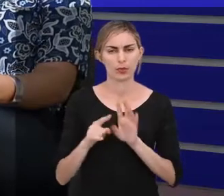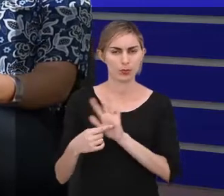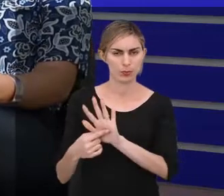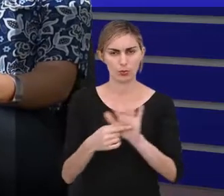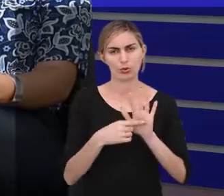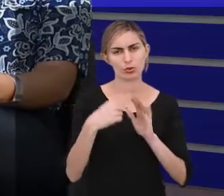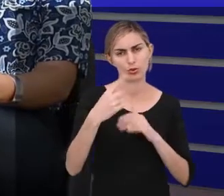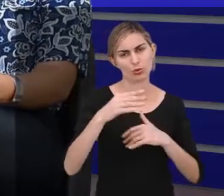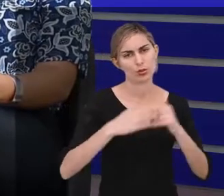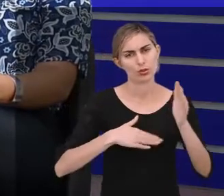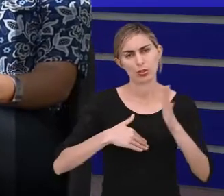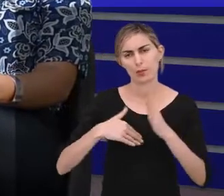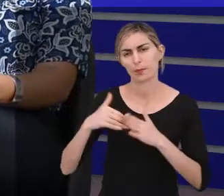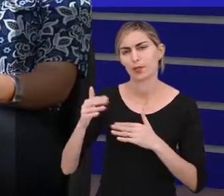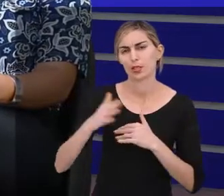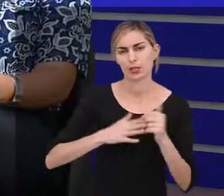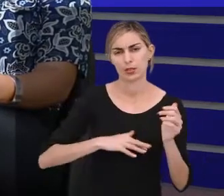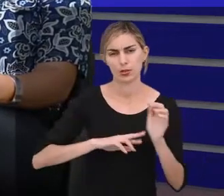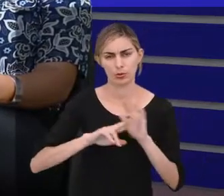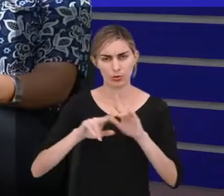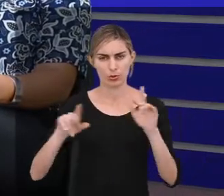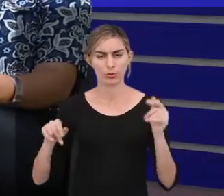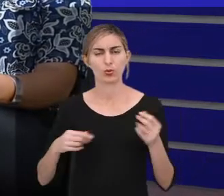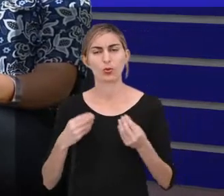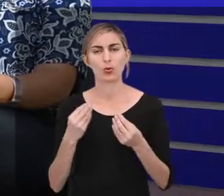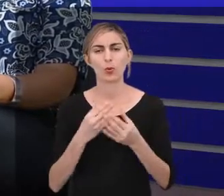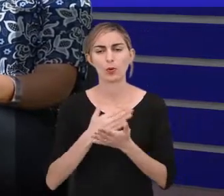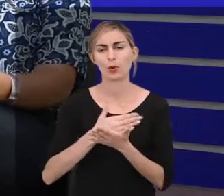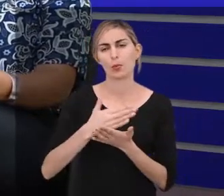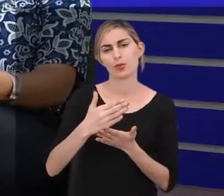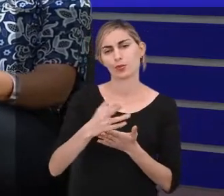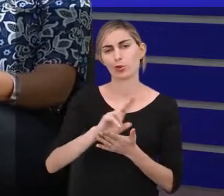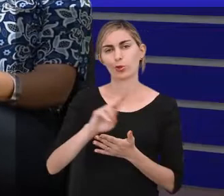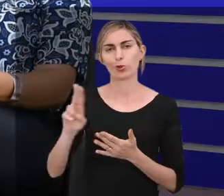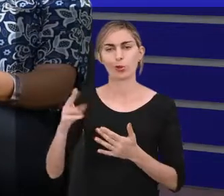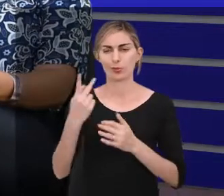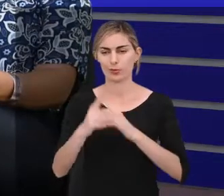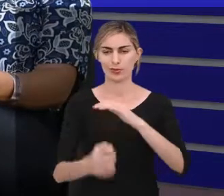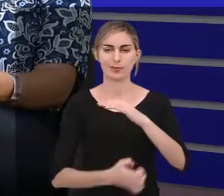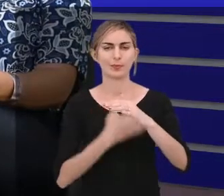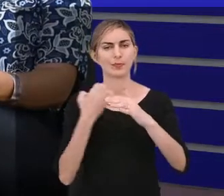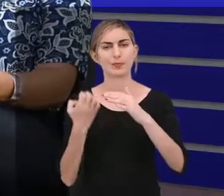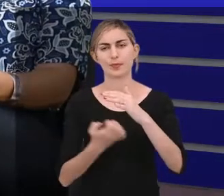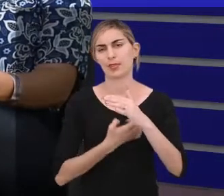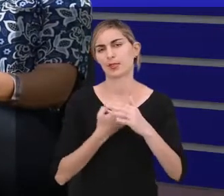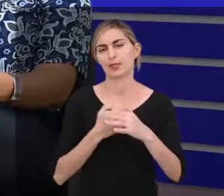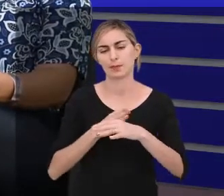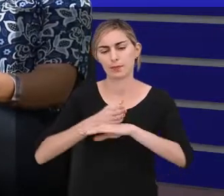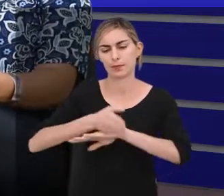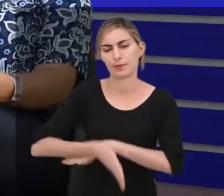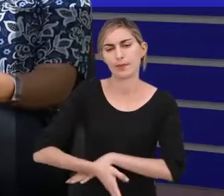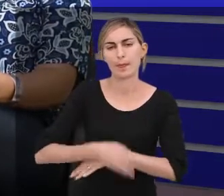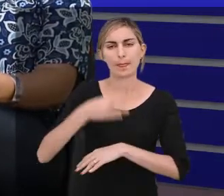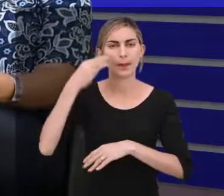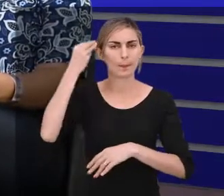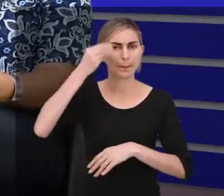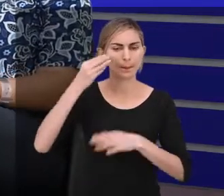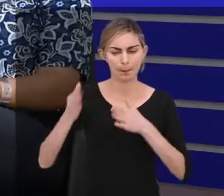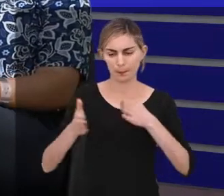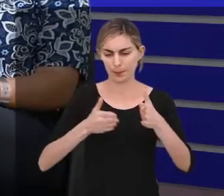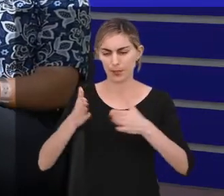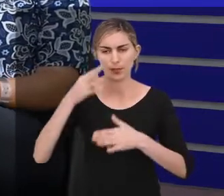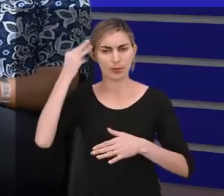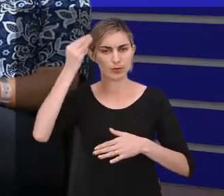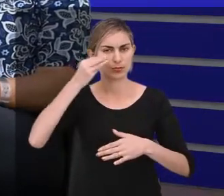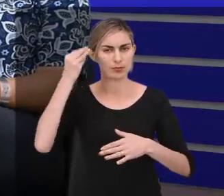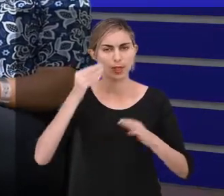suas habilidades ao longo da sua entrada dentro da empresa, que vai ser um período de experiência. A